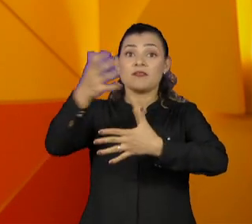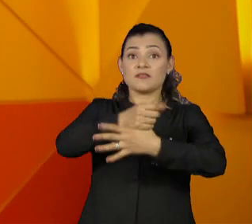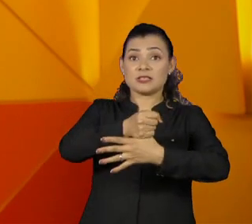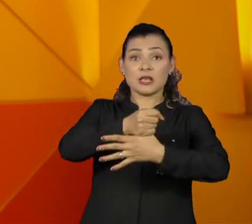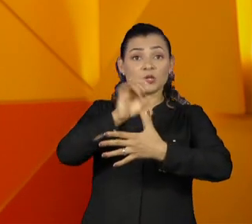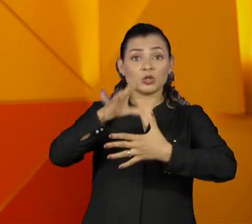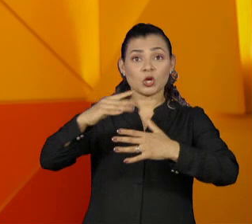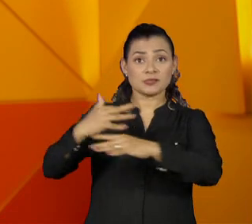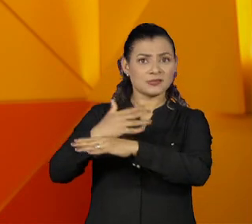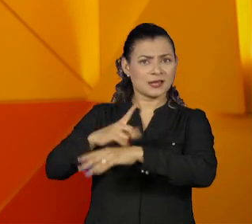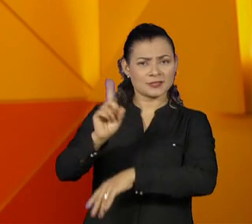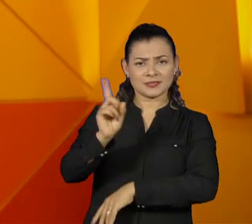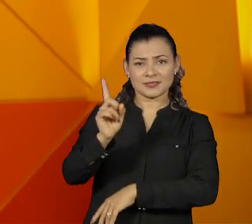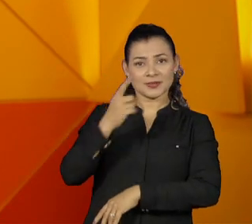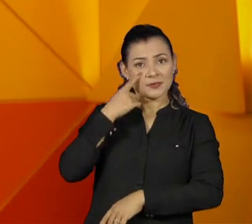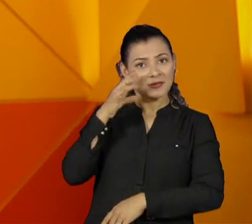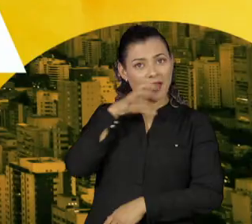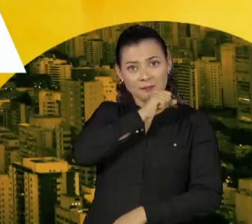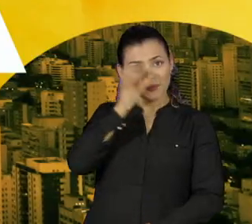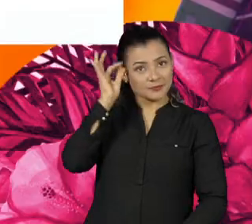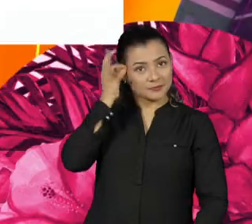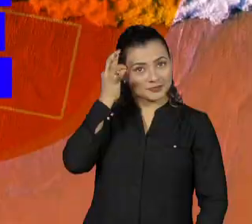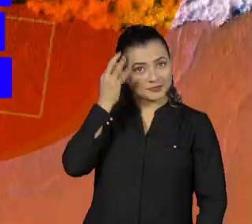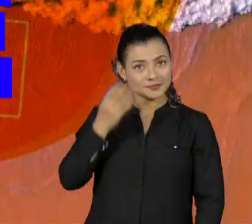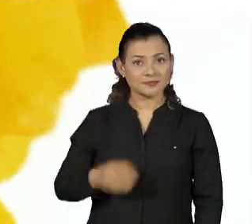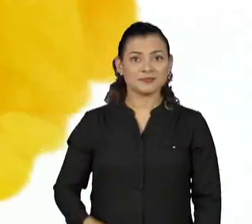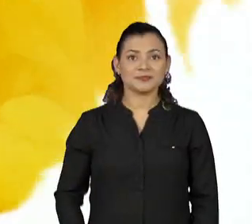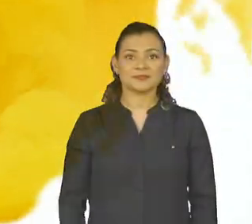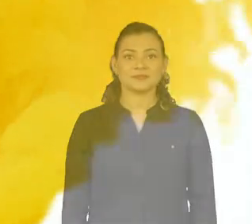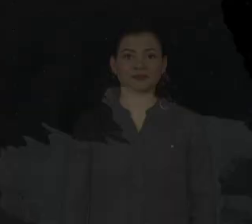urbanos. Rapidinho, não sai daí.